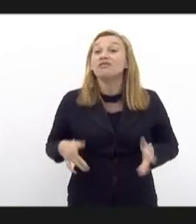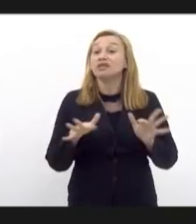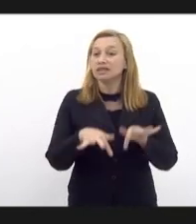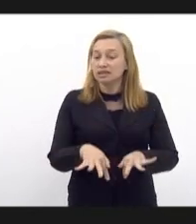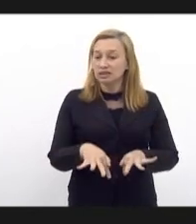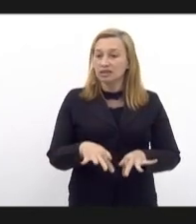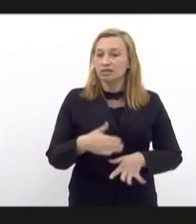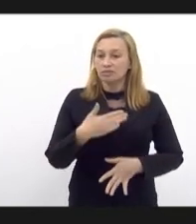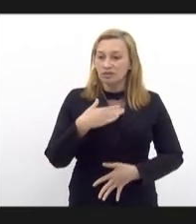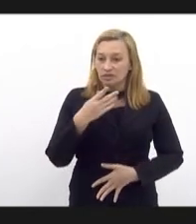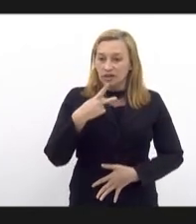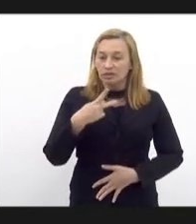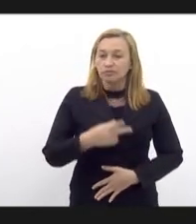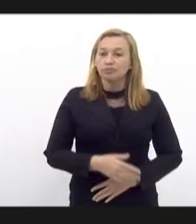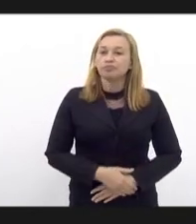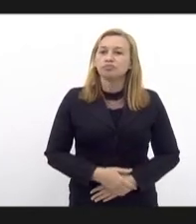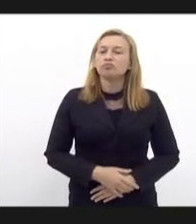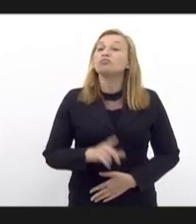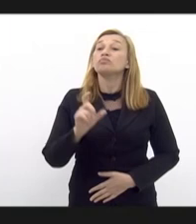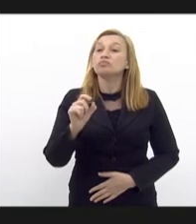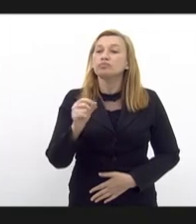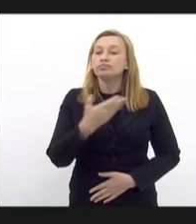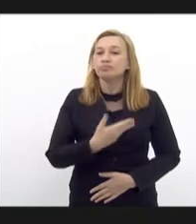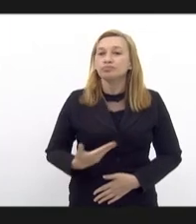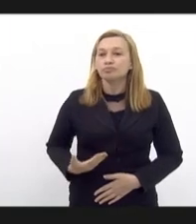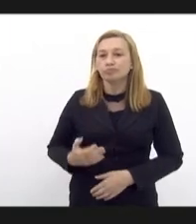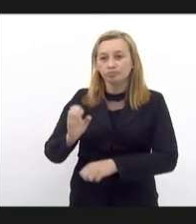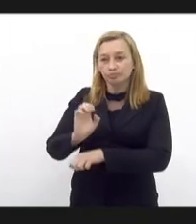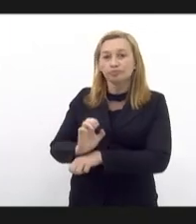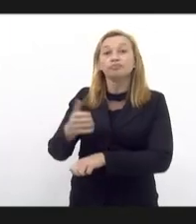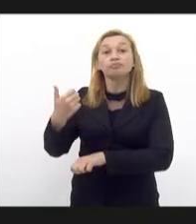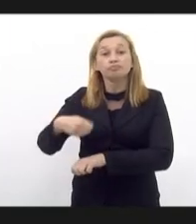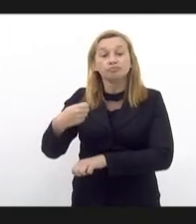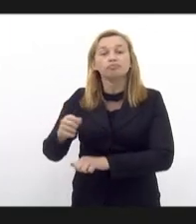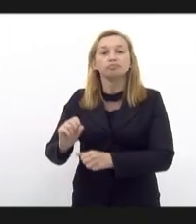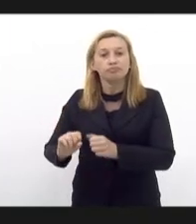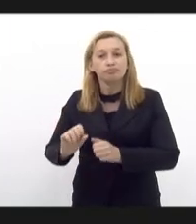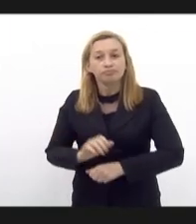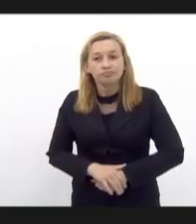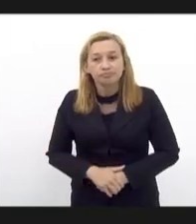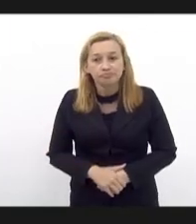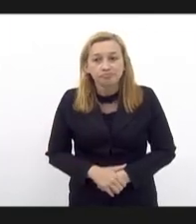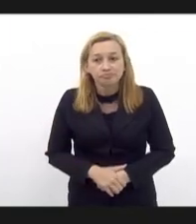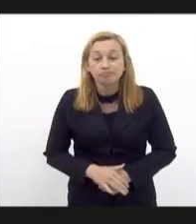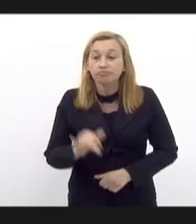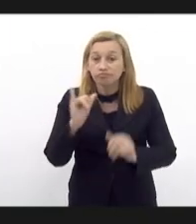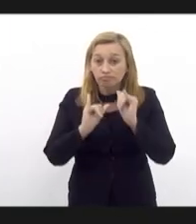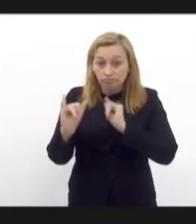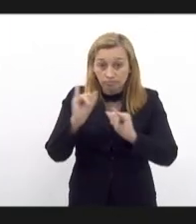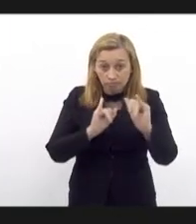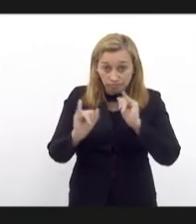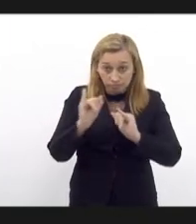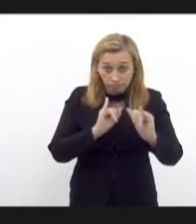a minha participação, o que o governo estadual precisa fazer? Informar